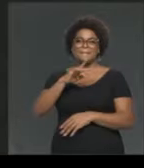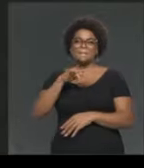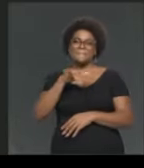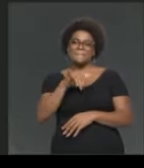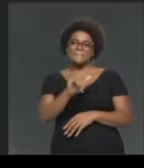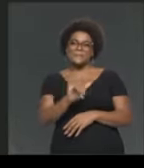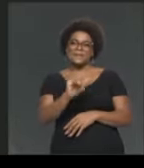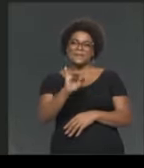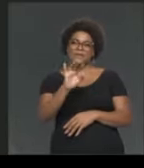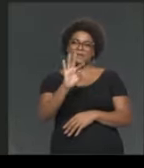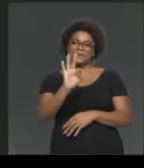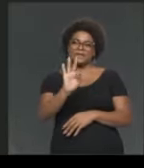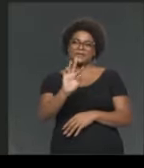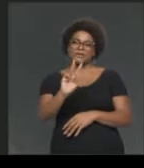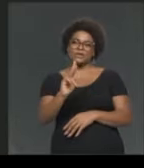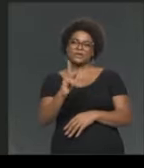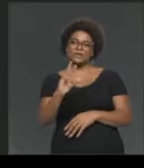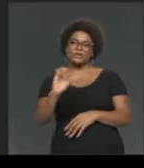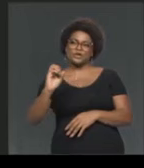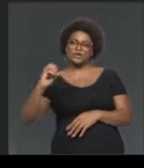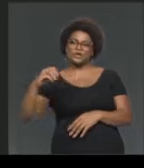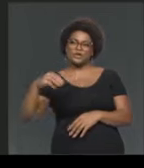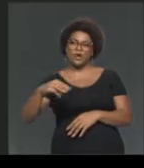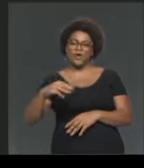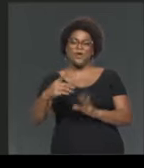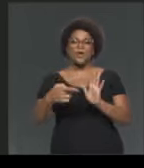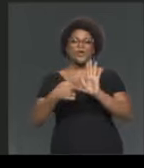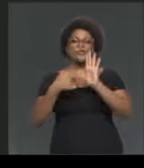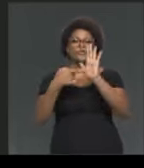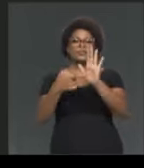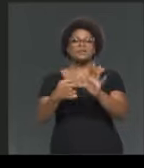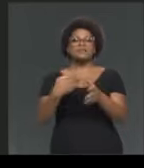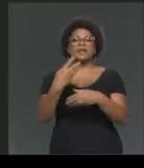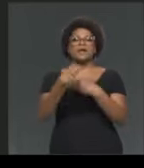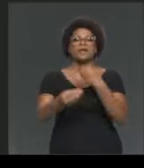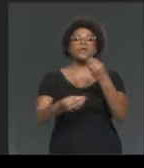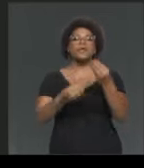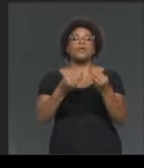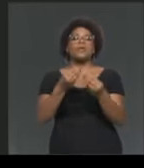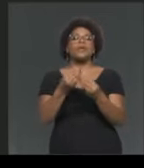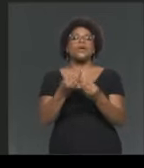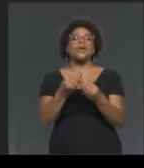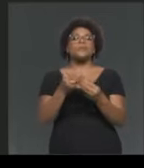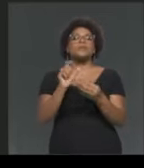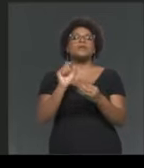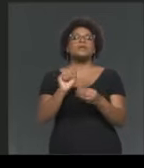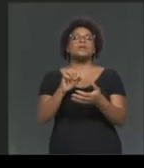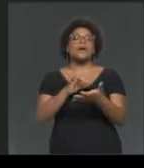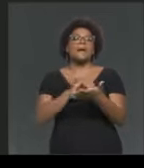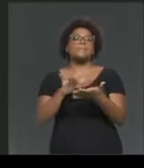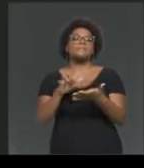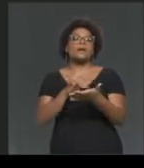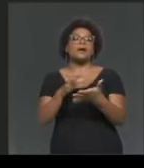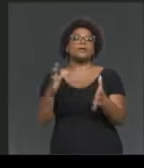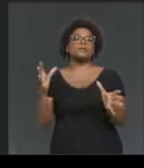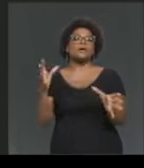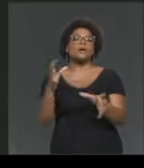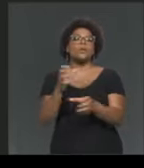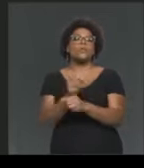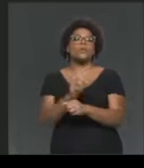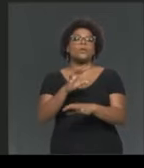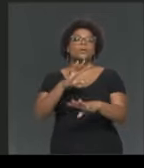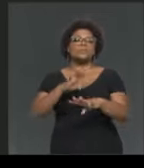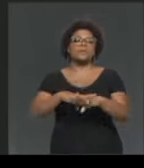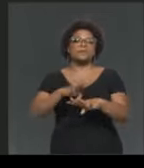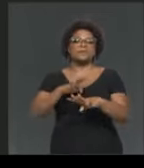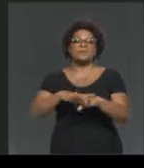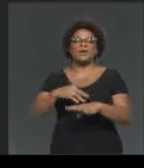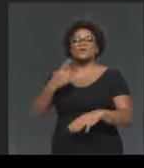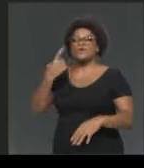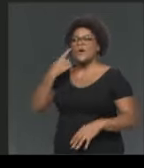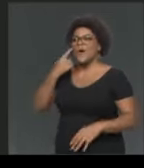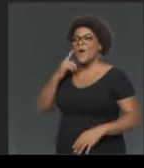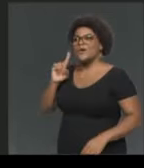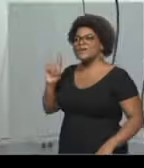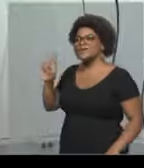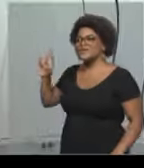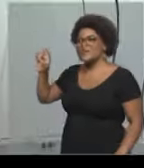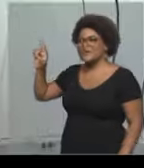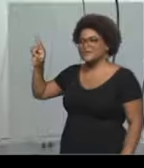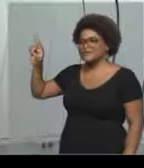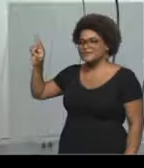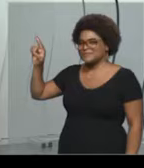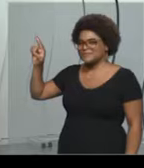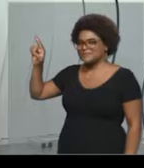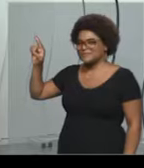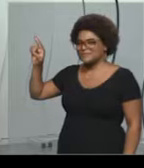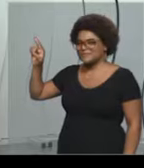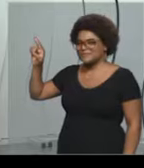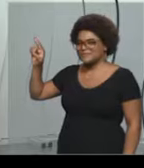né, calculam matemática e fazer o paralelo com tudo que a gente está vendo. Pela figura aqui, né, você vê, aqui está a referência,